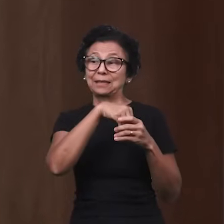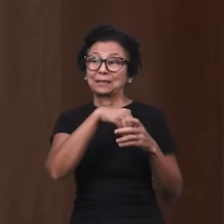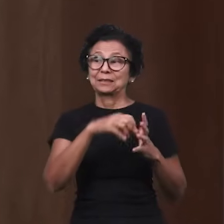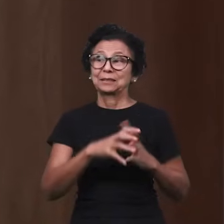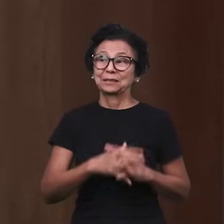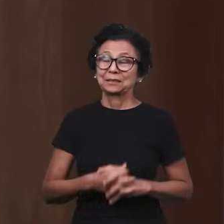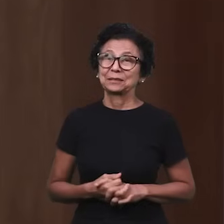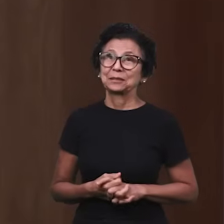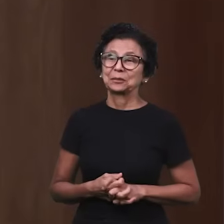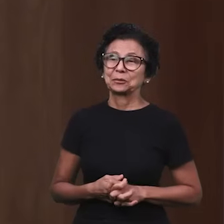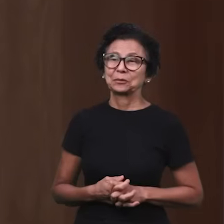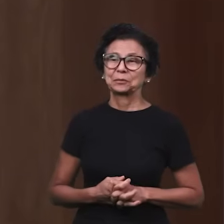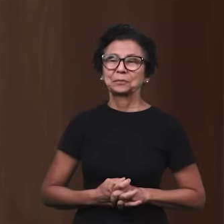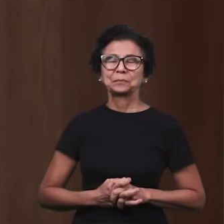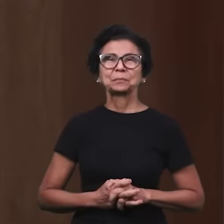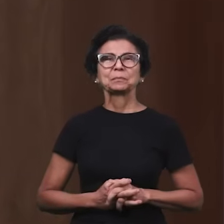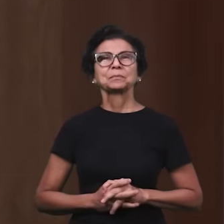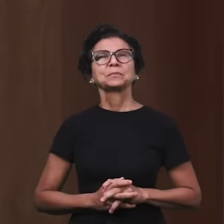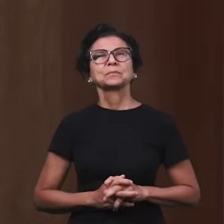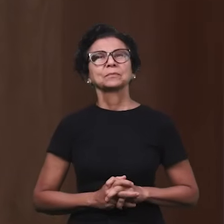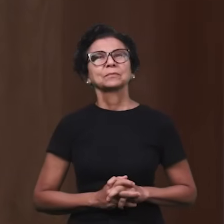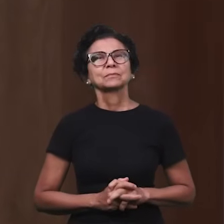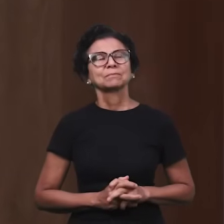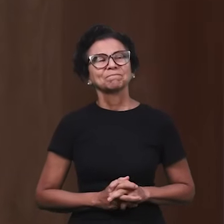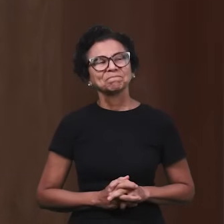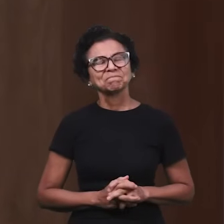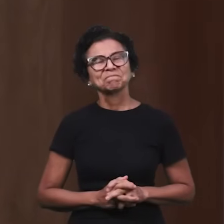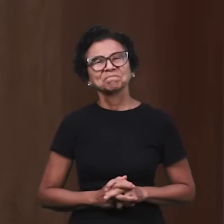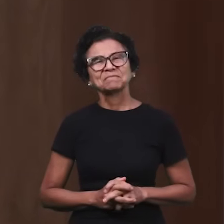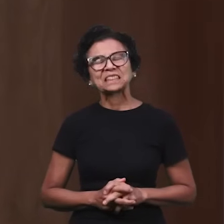né? Dele. Veja que colocação